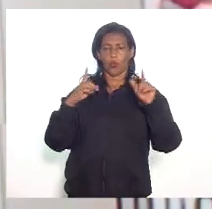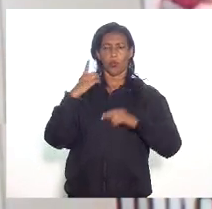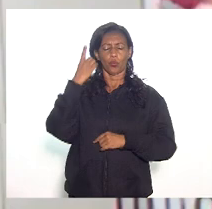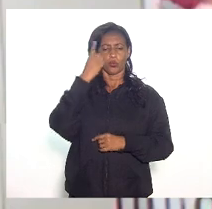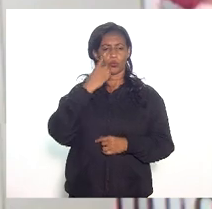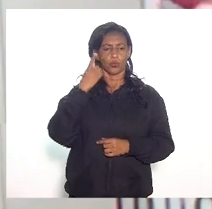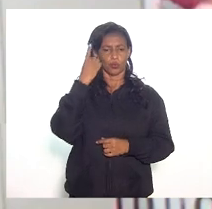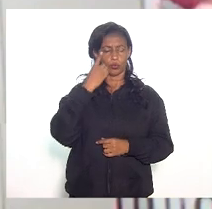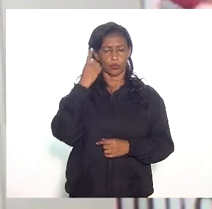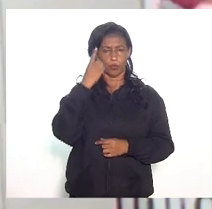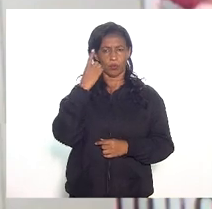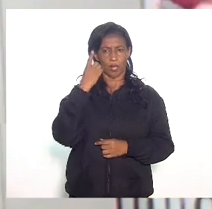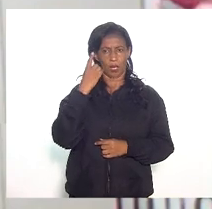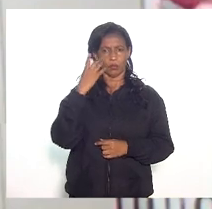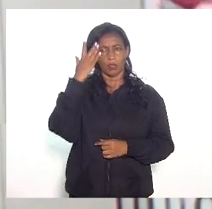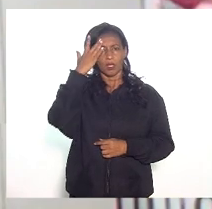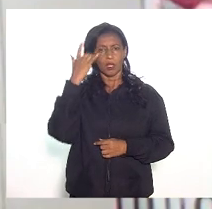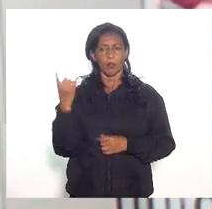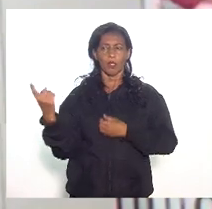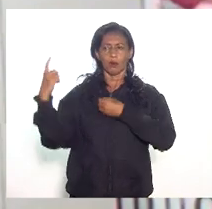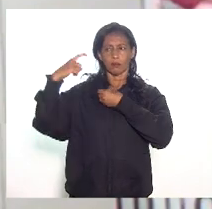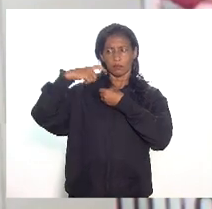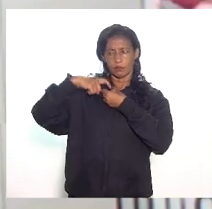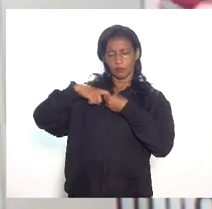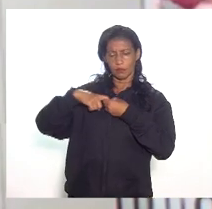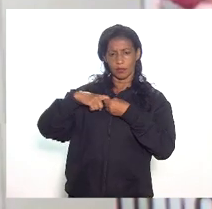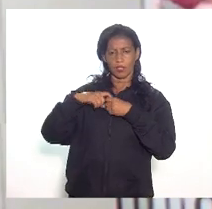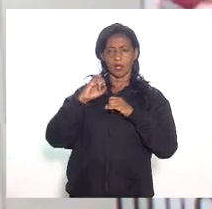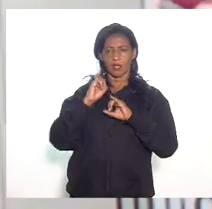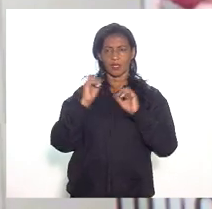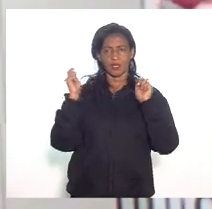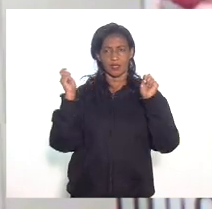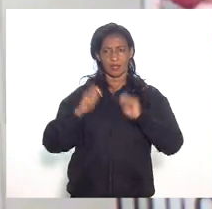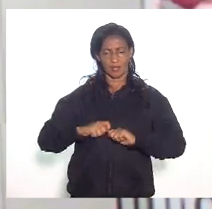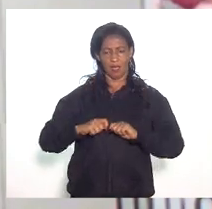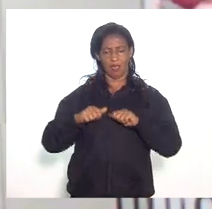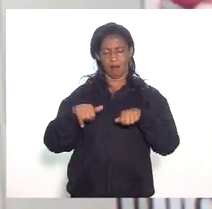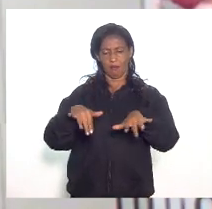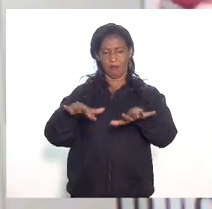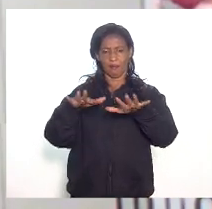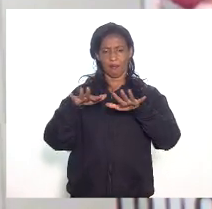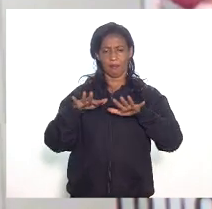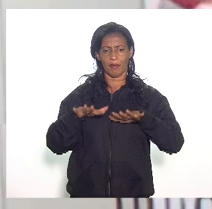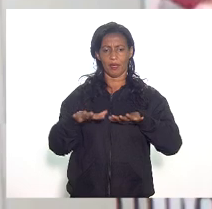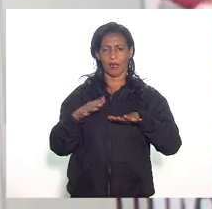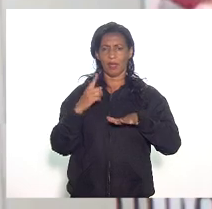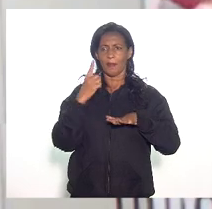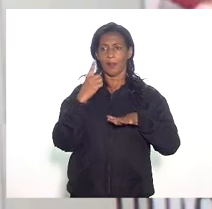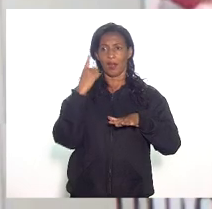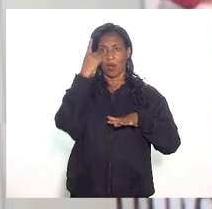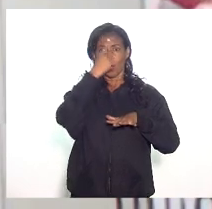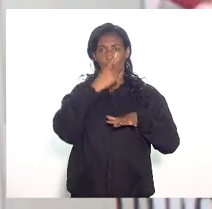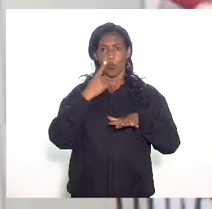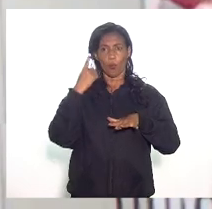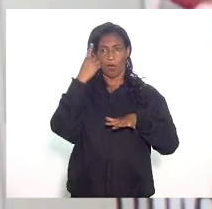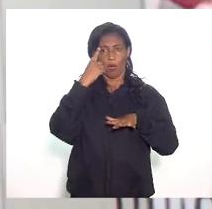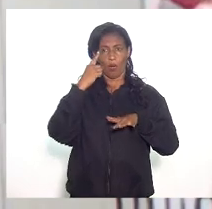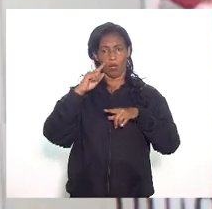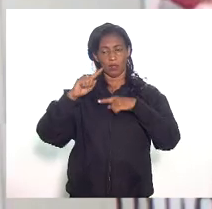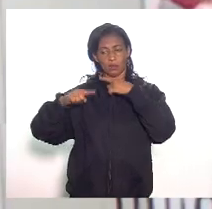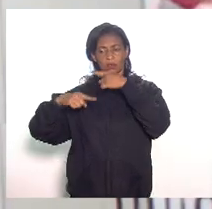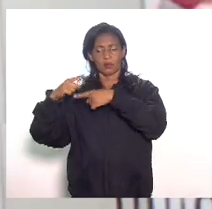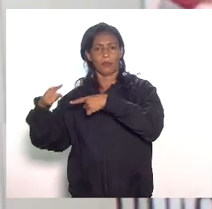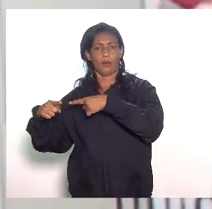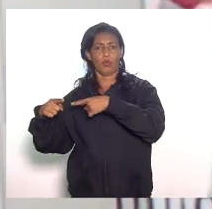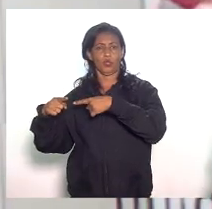e pode nos trazer um retorno amanhã se não é possível passar o plenário pra uma hora mais tarde ao invés de começar às doze horas